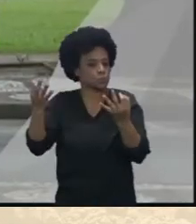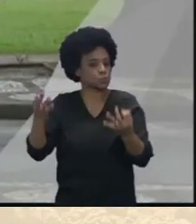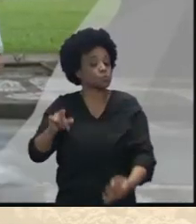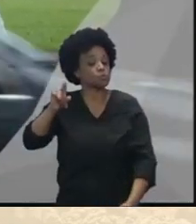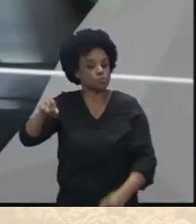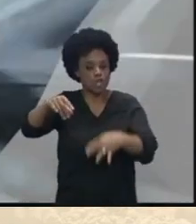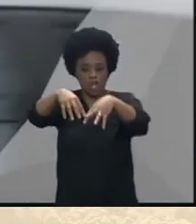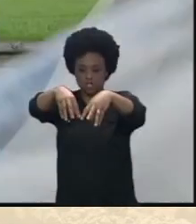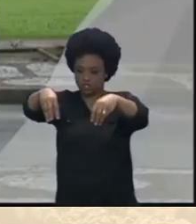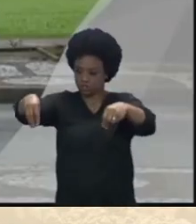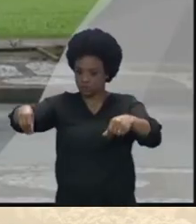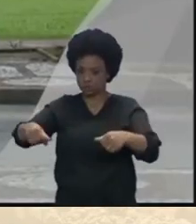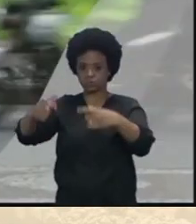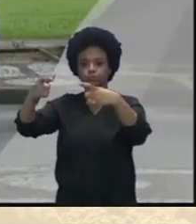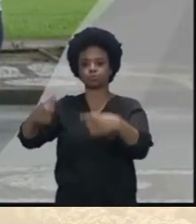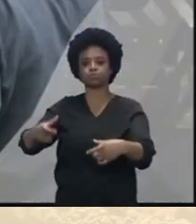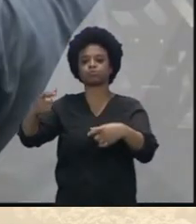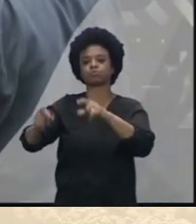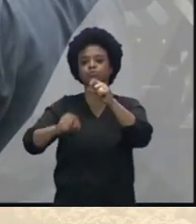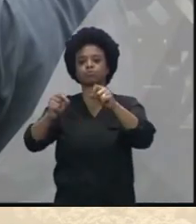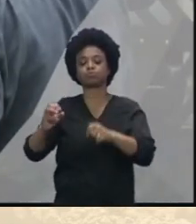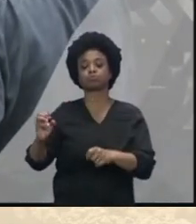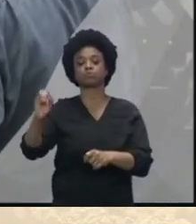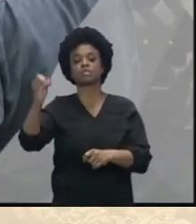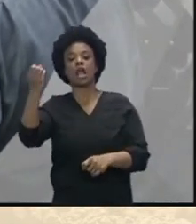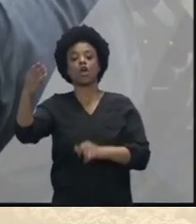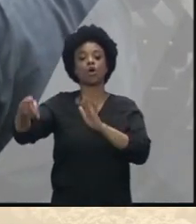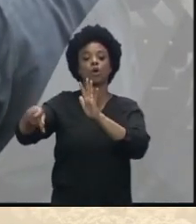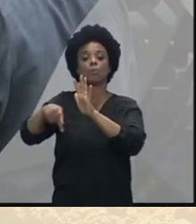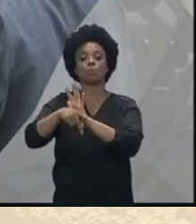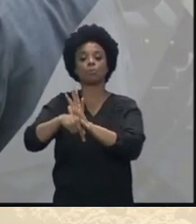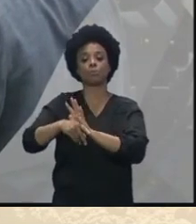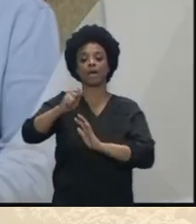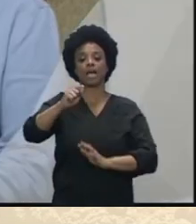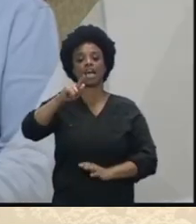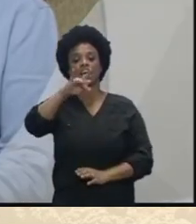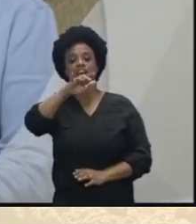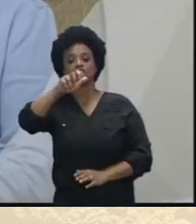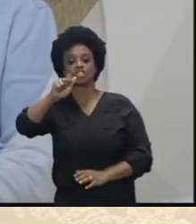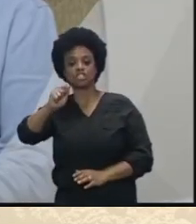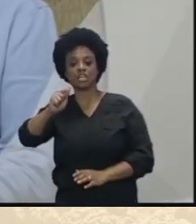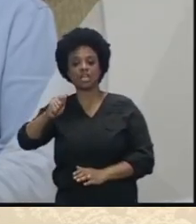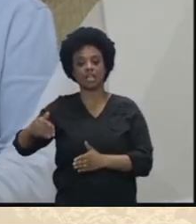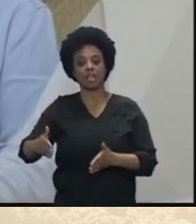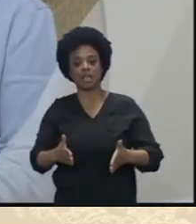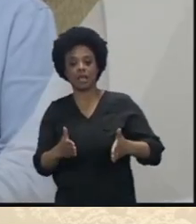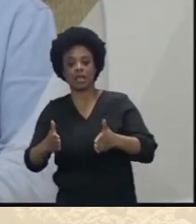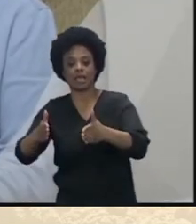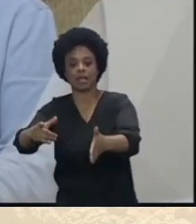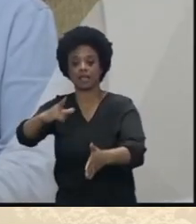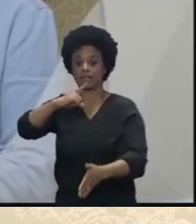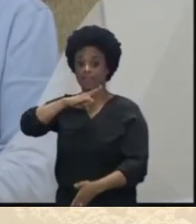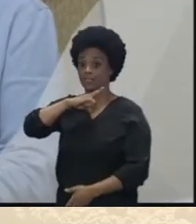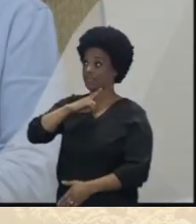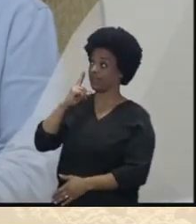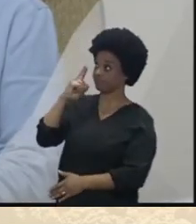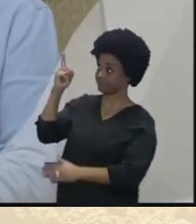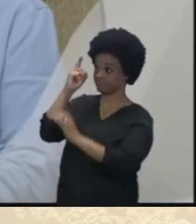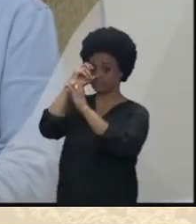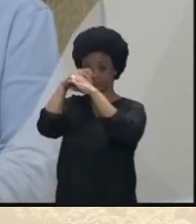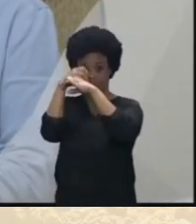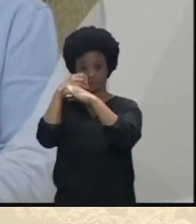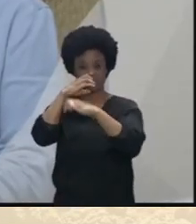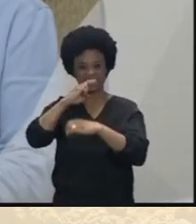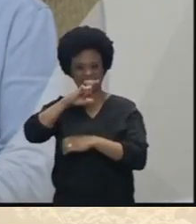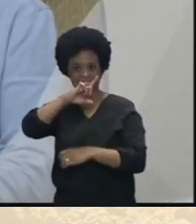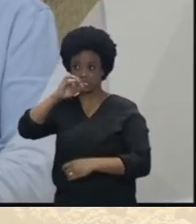do local e os efeitos das cargas sobre a argila marítima da Baixada. Existe uma faixa crítica que a gente chama